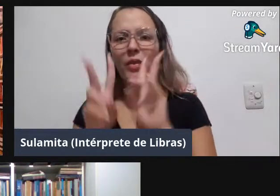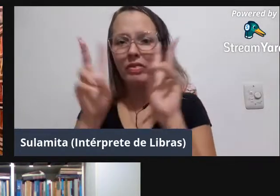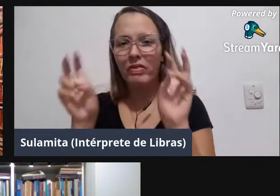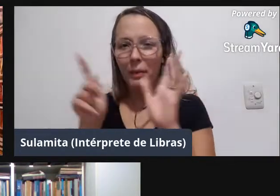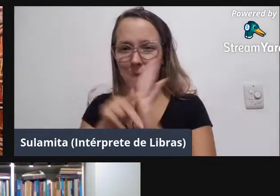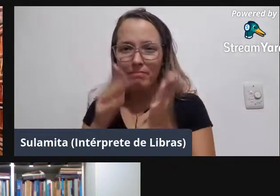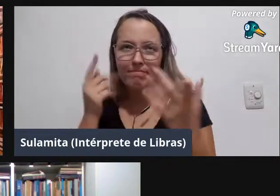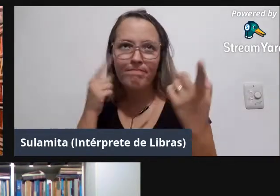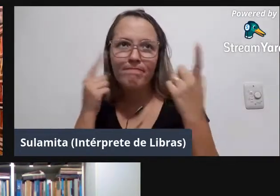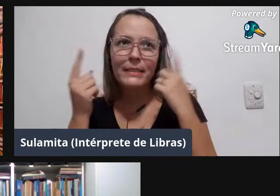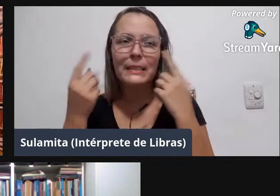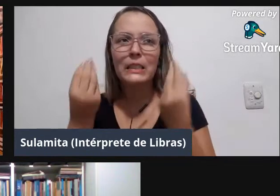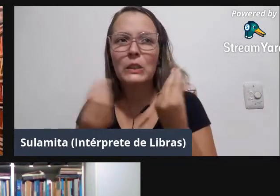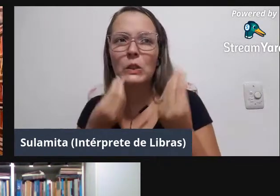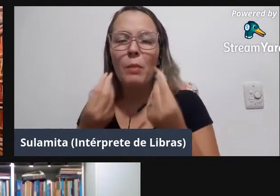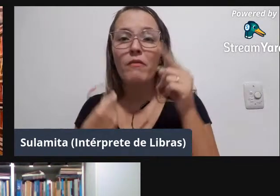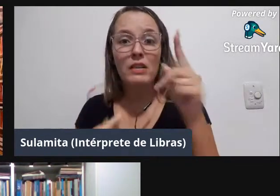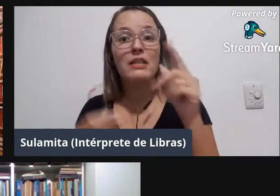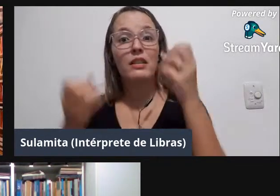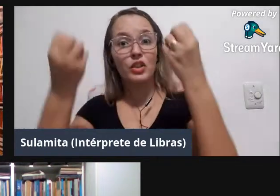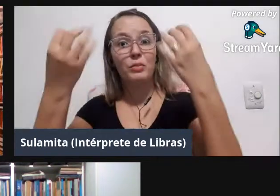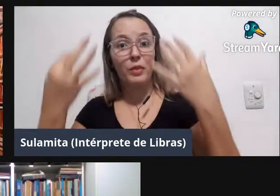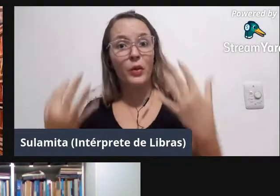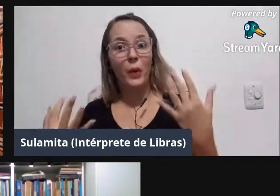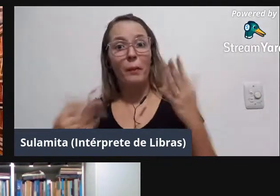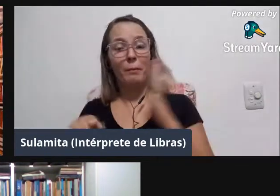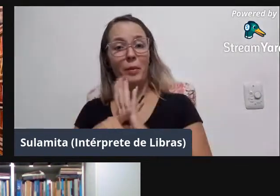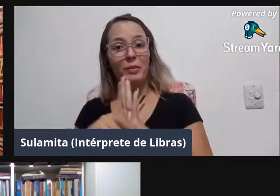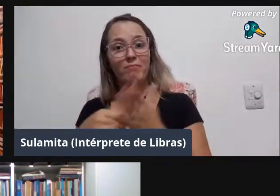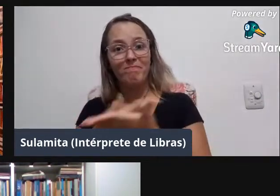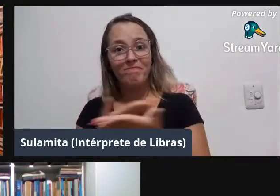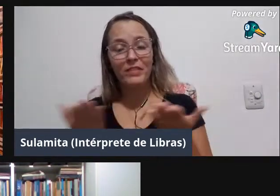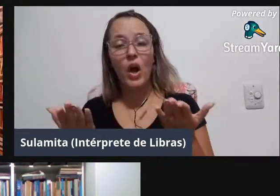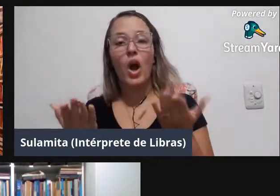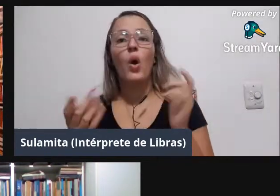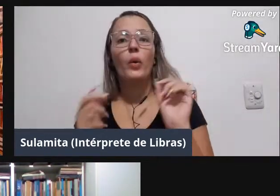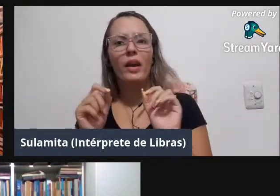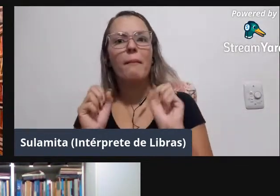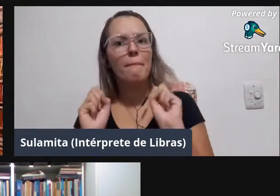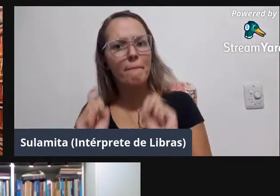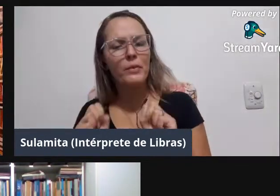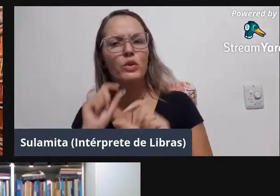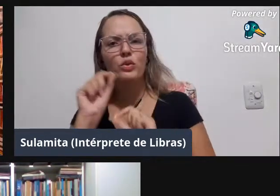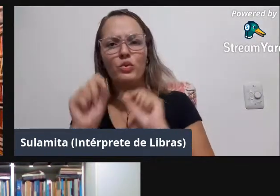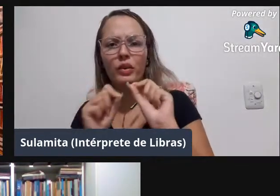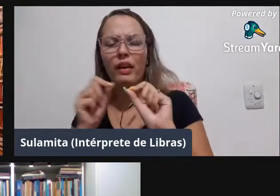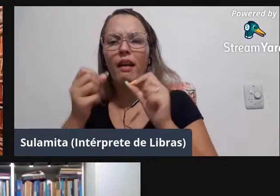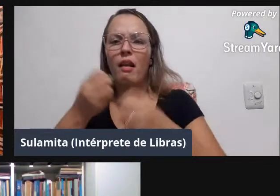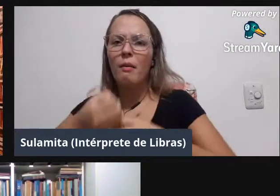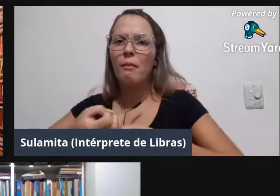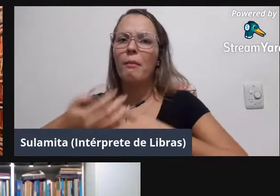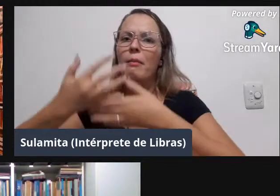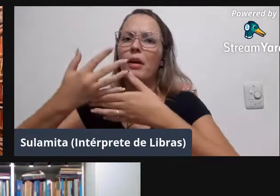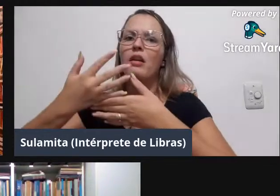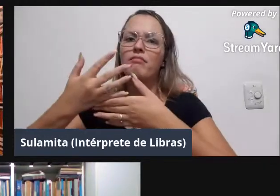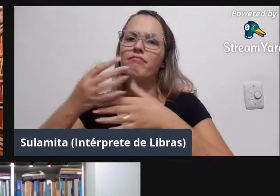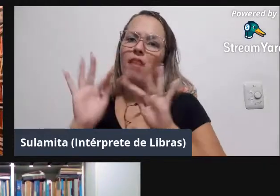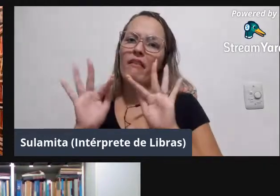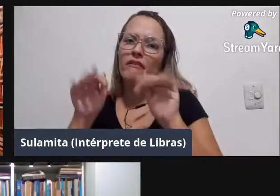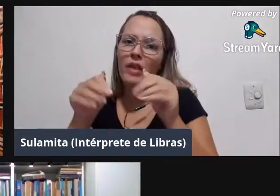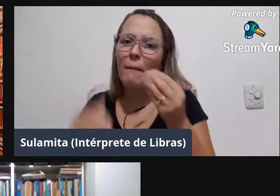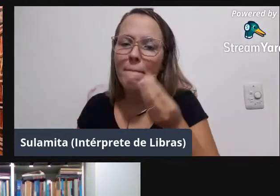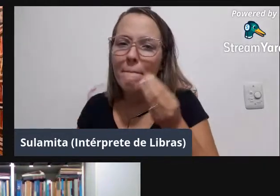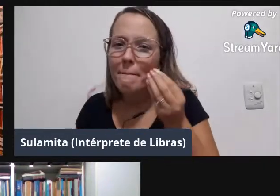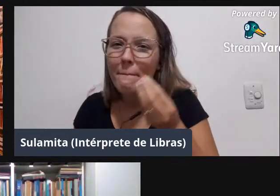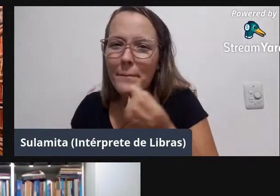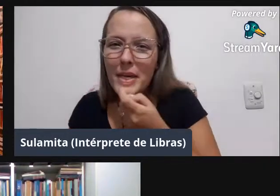trouxe hoje com tanta pertinência aqui para nós. Então, se você pudesse explorar um pouco, né? A guisa mesmo de considerações finais, né? A gente tem aquele teto, né? A gente está